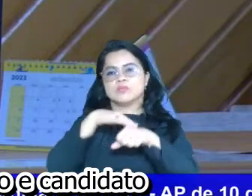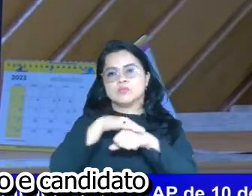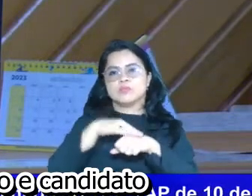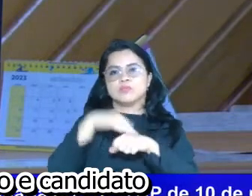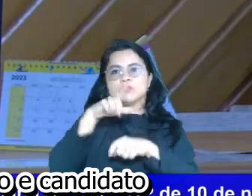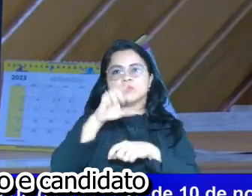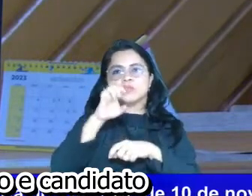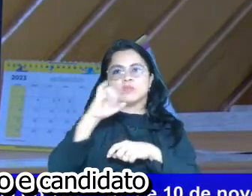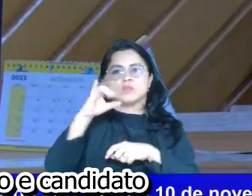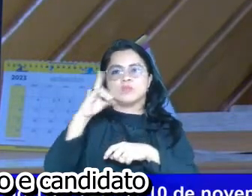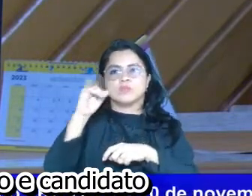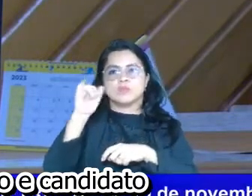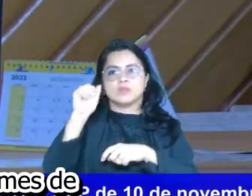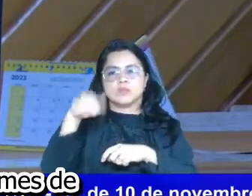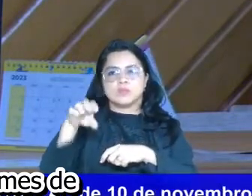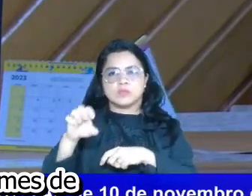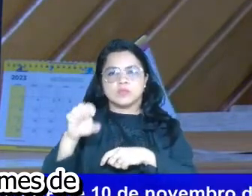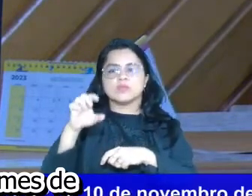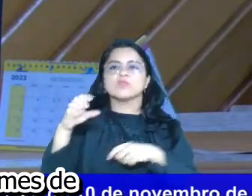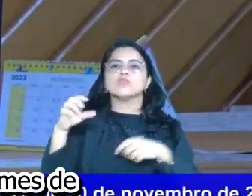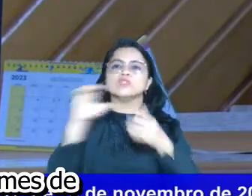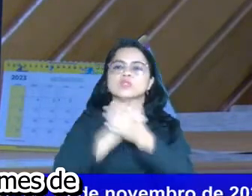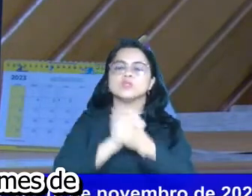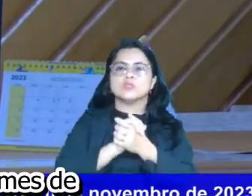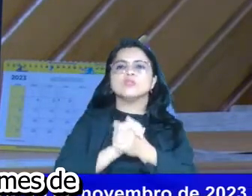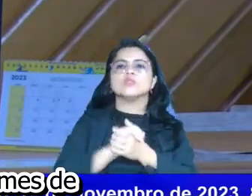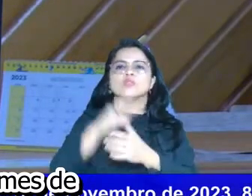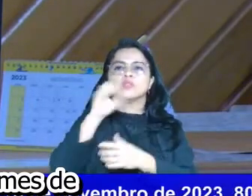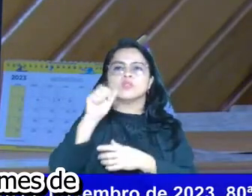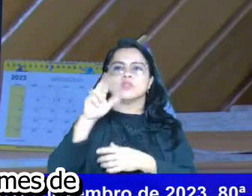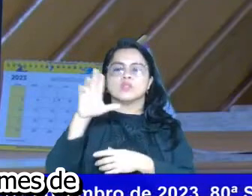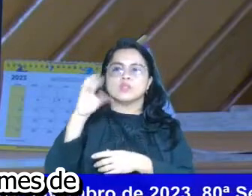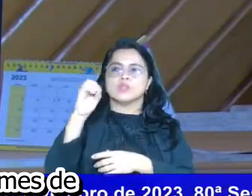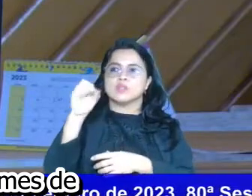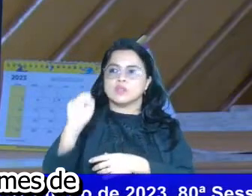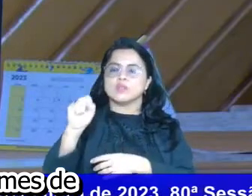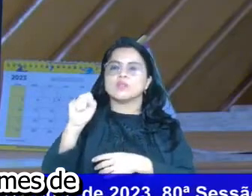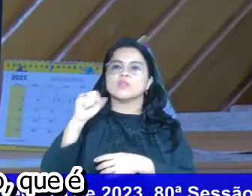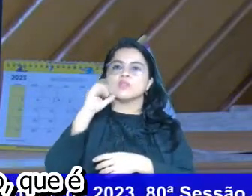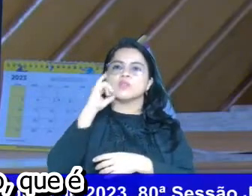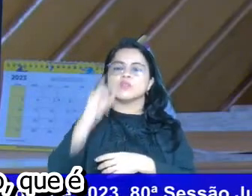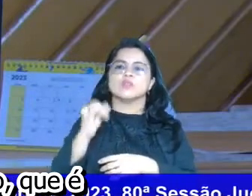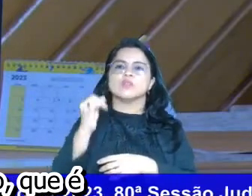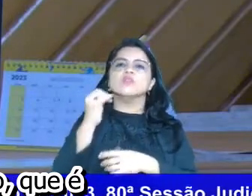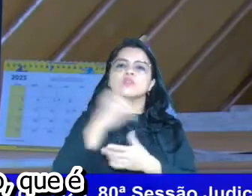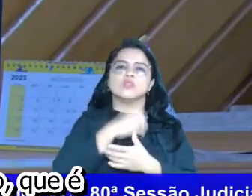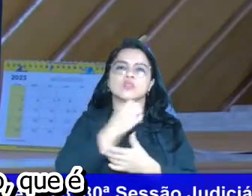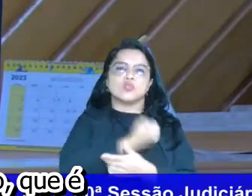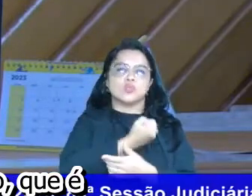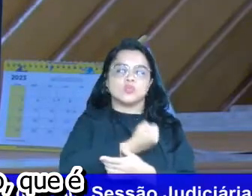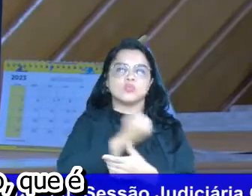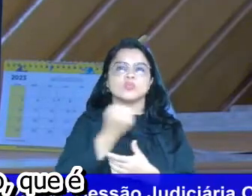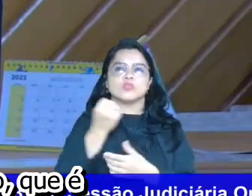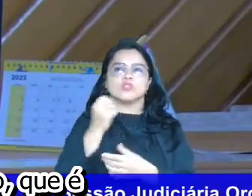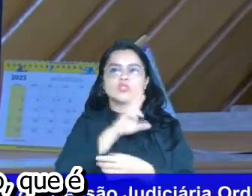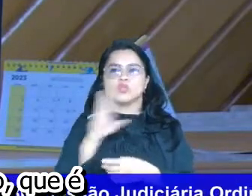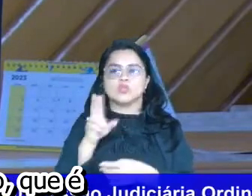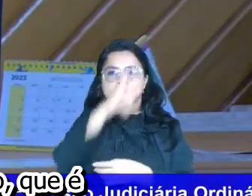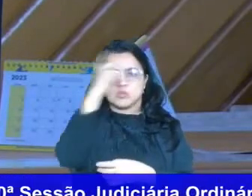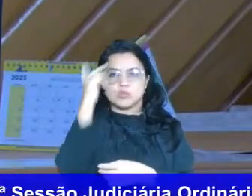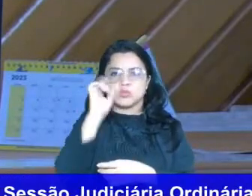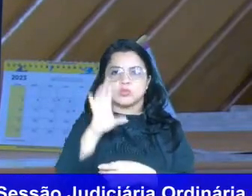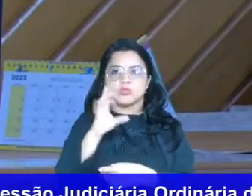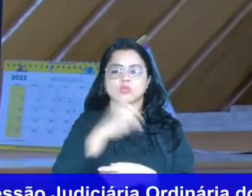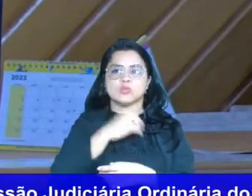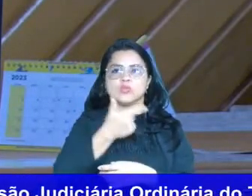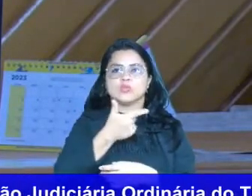Leidiane Barroso e seu esposo e candidato Carlos Adriano Costa, a menção a números e nomes de pessoas. Eu vou citar apenas um nesse momento, que é